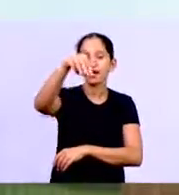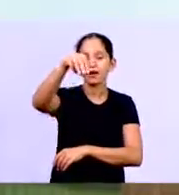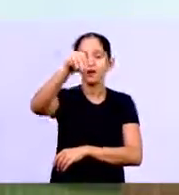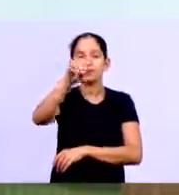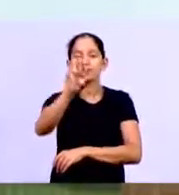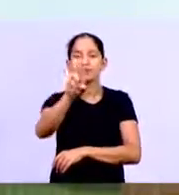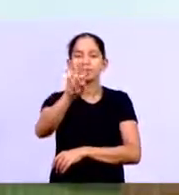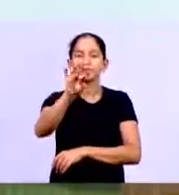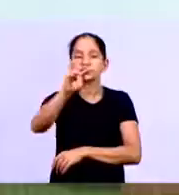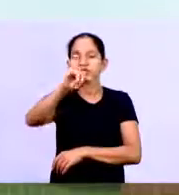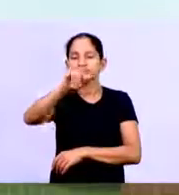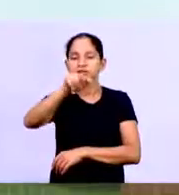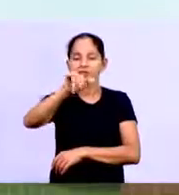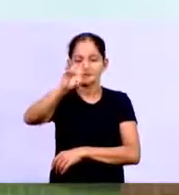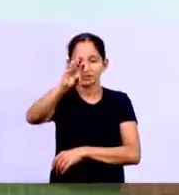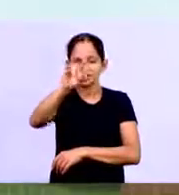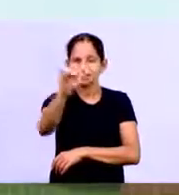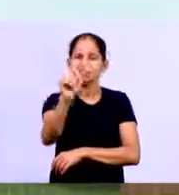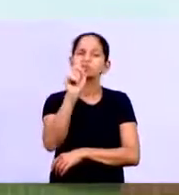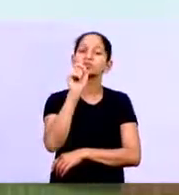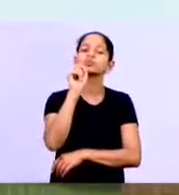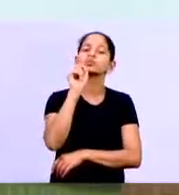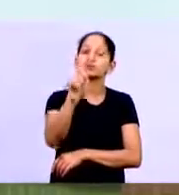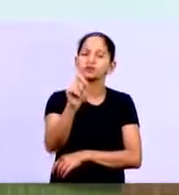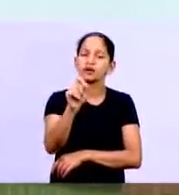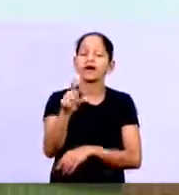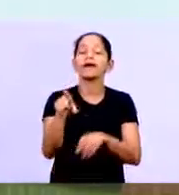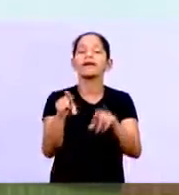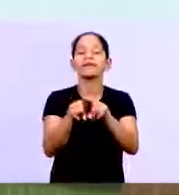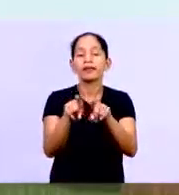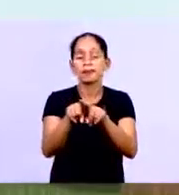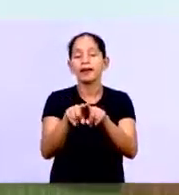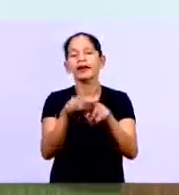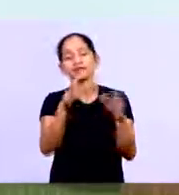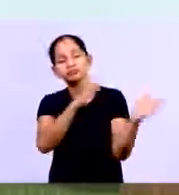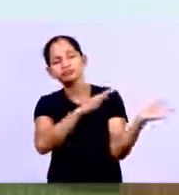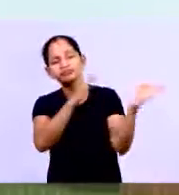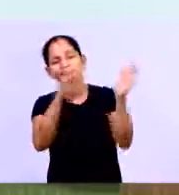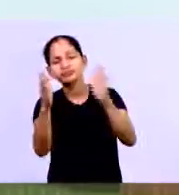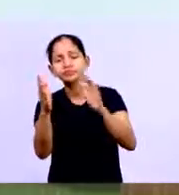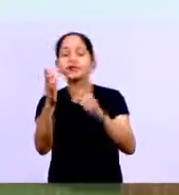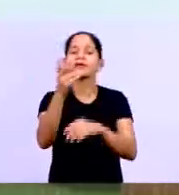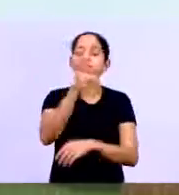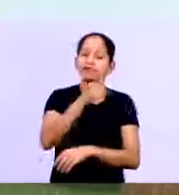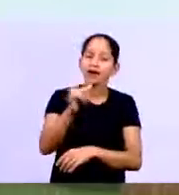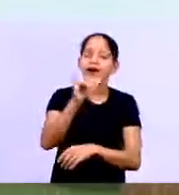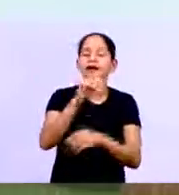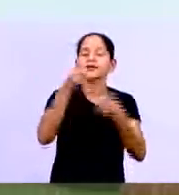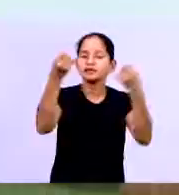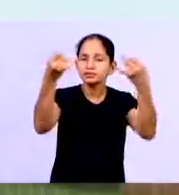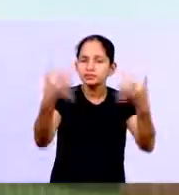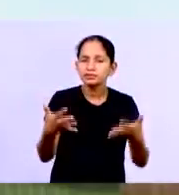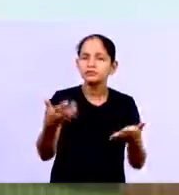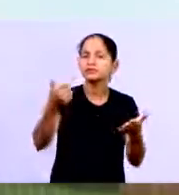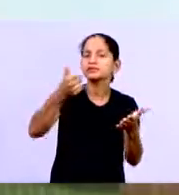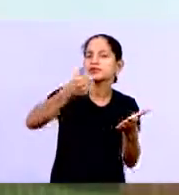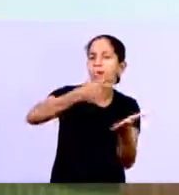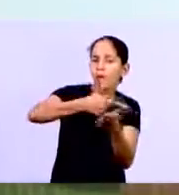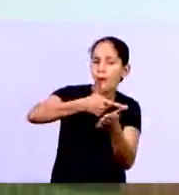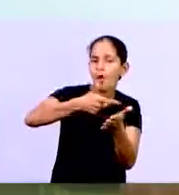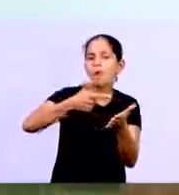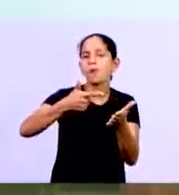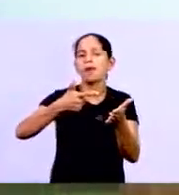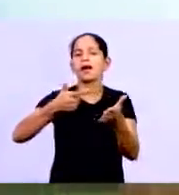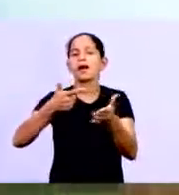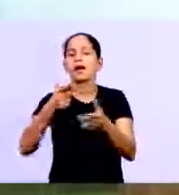ser esse conceito de amortização. Então, lembre-se, ao longo dessa disciplina, nós falamos sempre de investimento, compra. E aí, por exemplo,